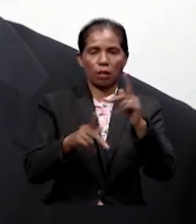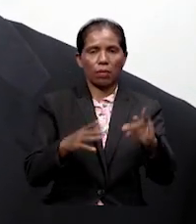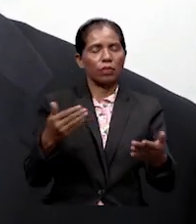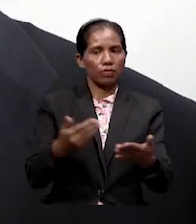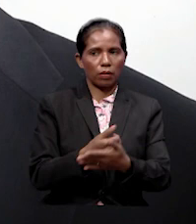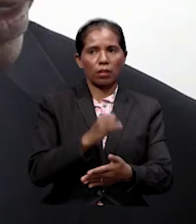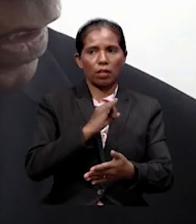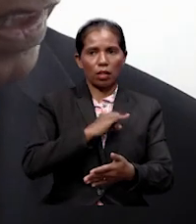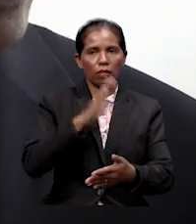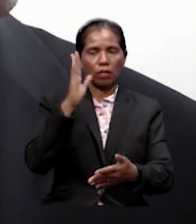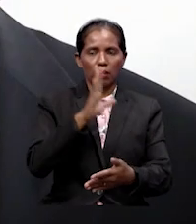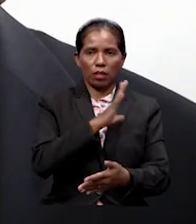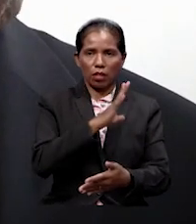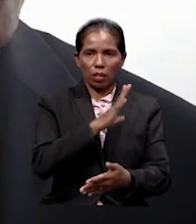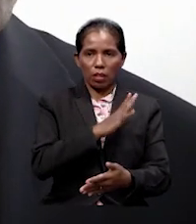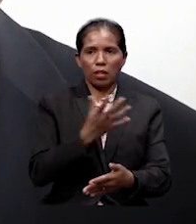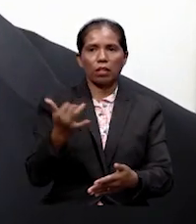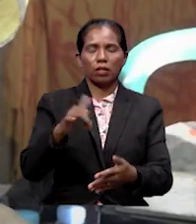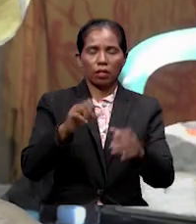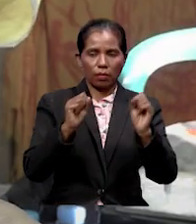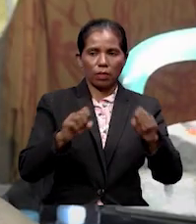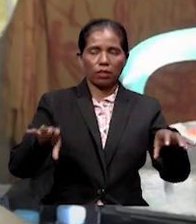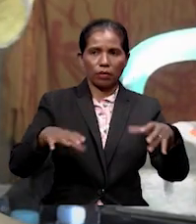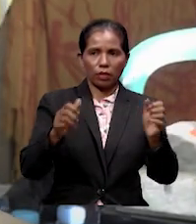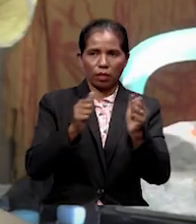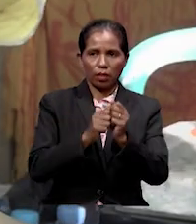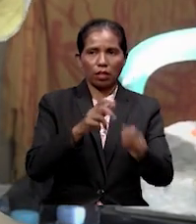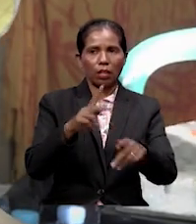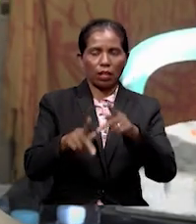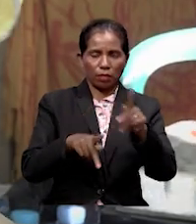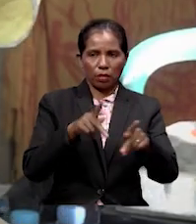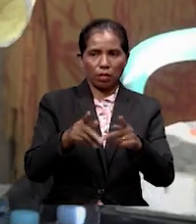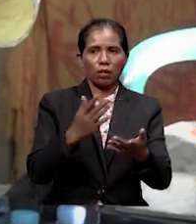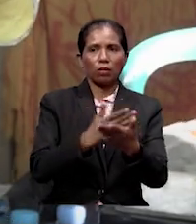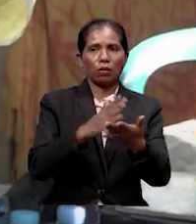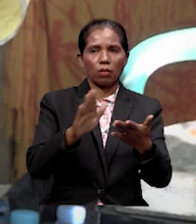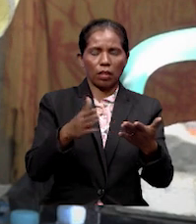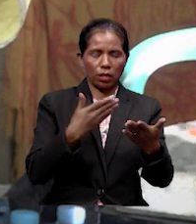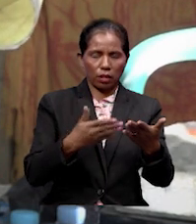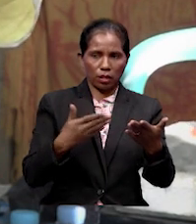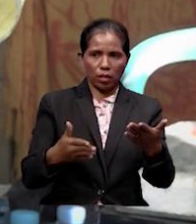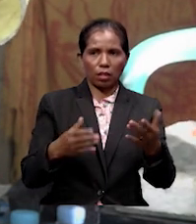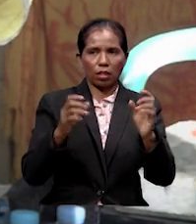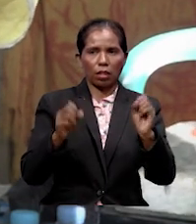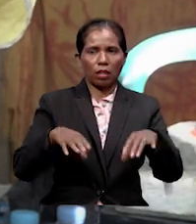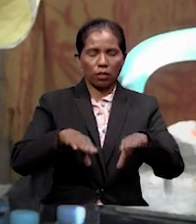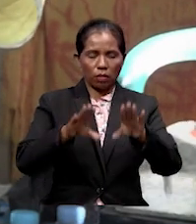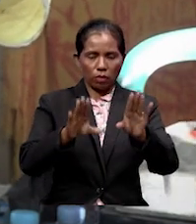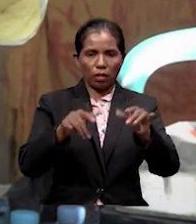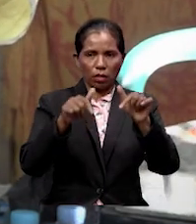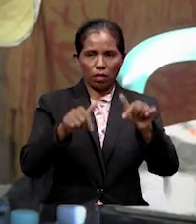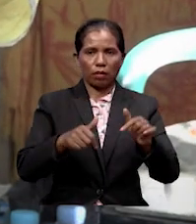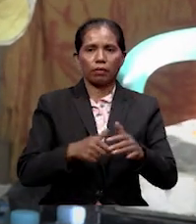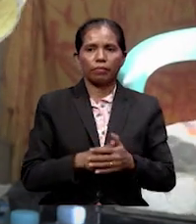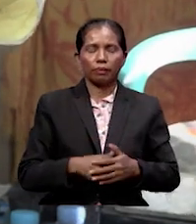ka. Sira bele kopera. Ami ko bukis na to hola sa sain jane bene raun para uri atu mai fan iya be